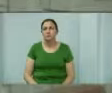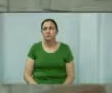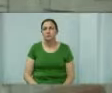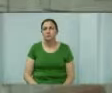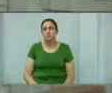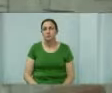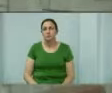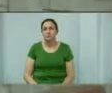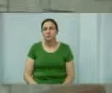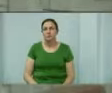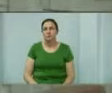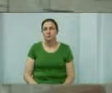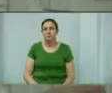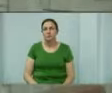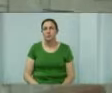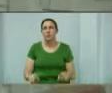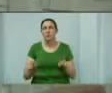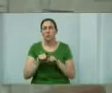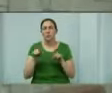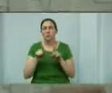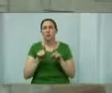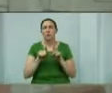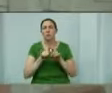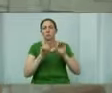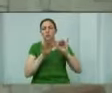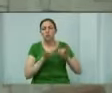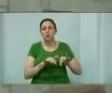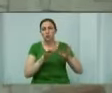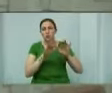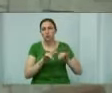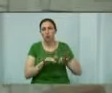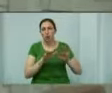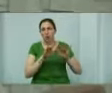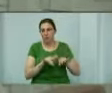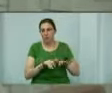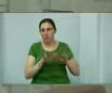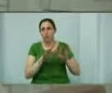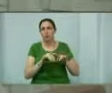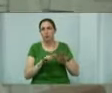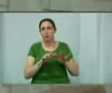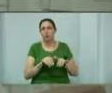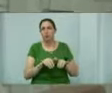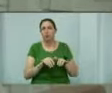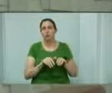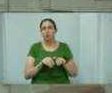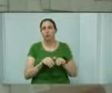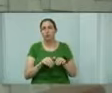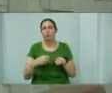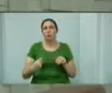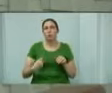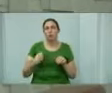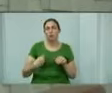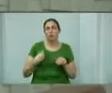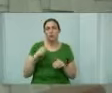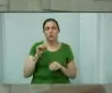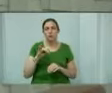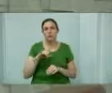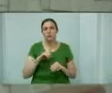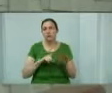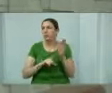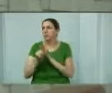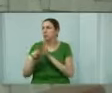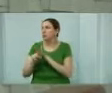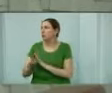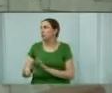Também pelo chat, estamos acompanhando, mas até o momento não há questionamentos. Alguma pergunta